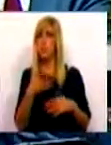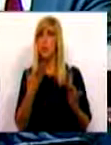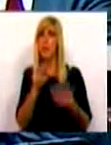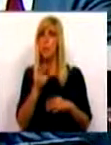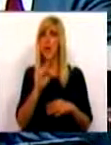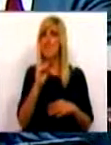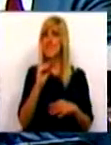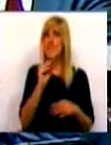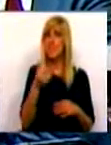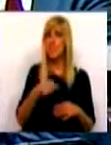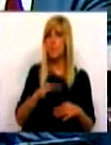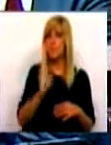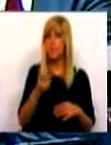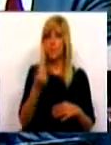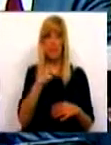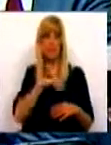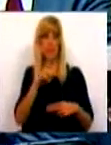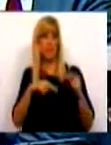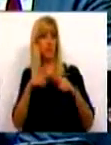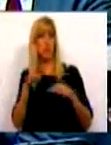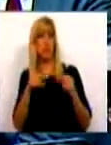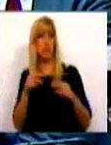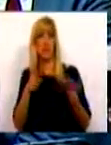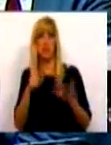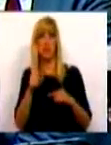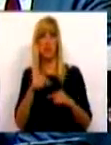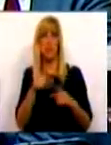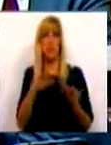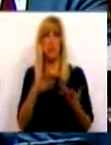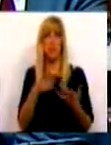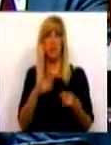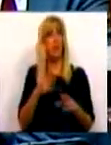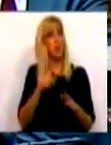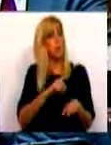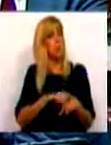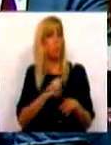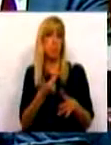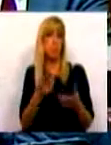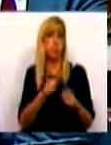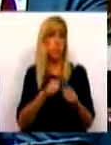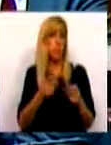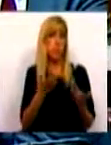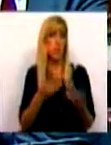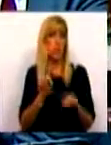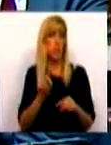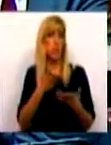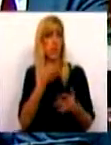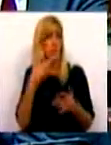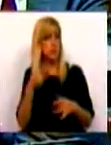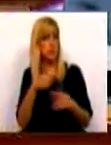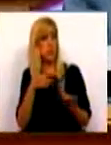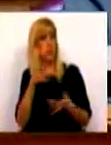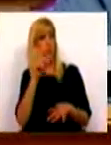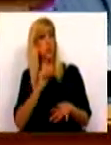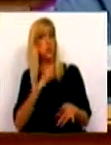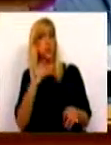de uma receita fiscal absolutamente one-off, absolutamente temporária, que não deve ser utilizada pela Senhora Deputada, se